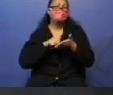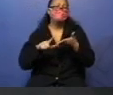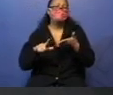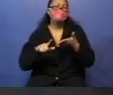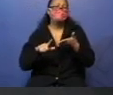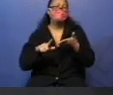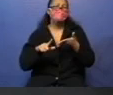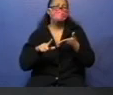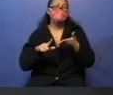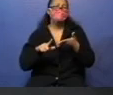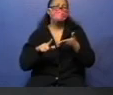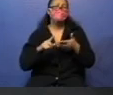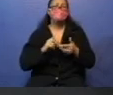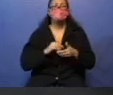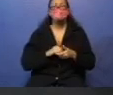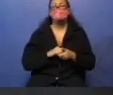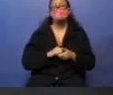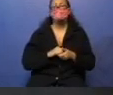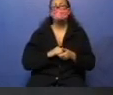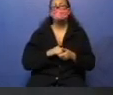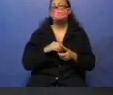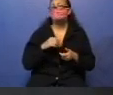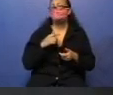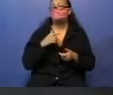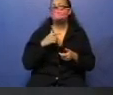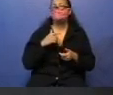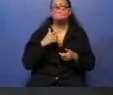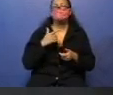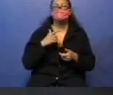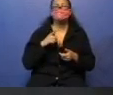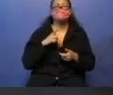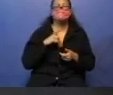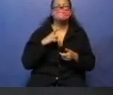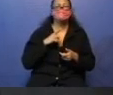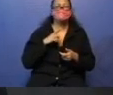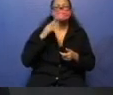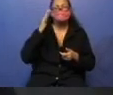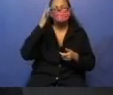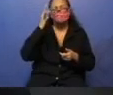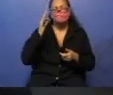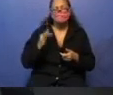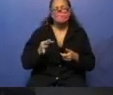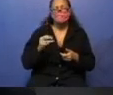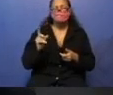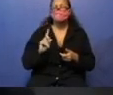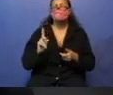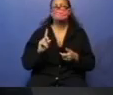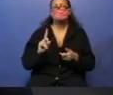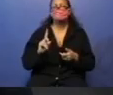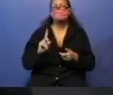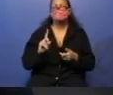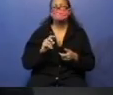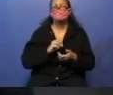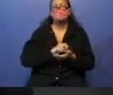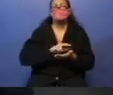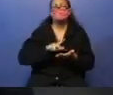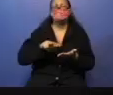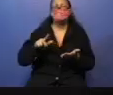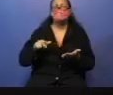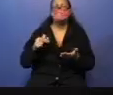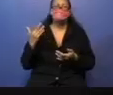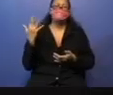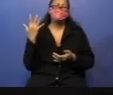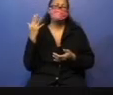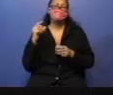Será que a minha mão está limpa? Tenho certeza que não, está cheio de micro-organismos. Então, olha lá, o erro que teve